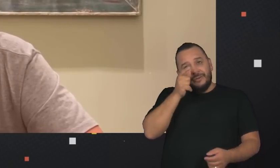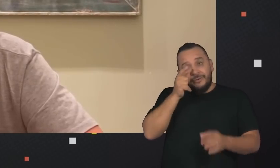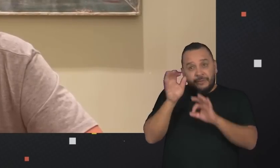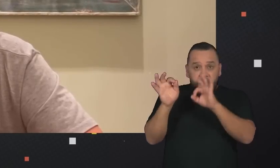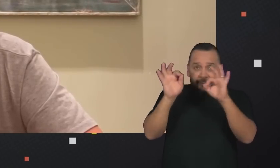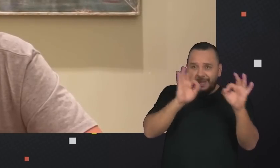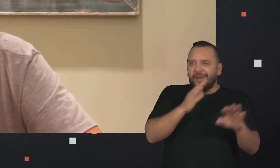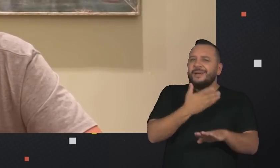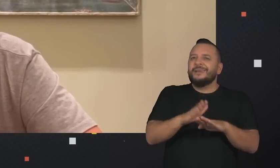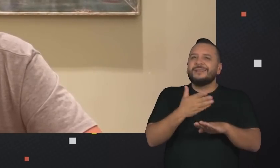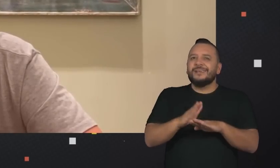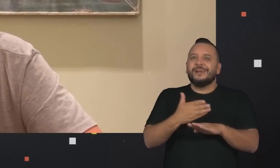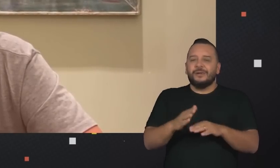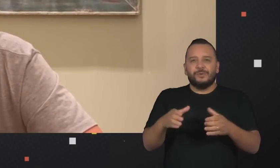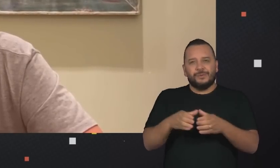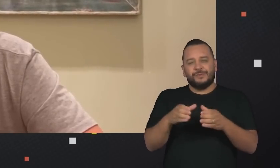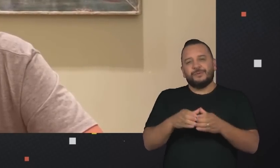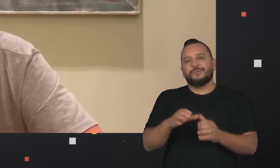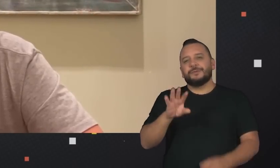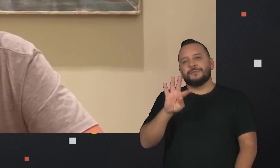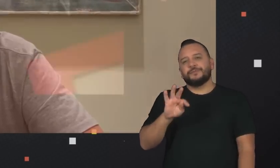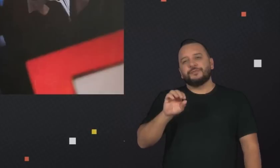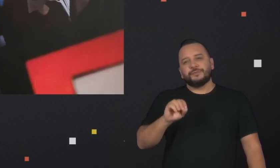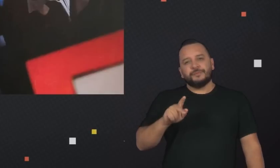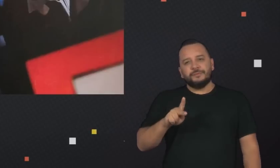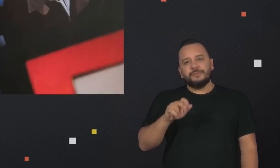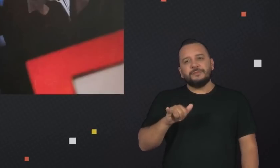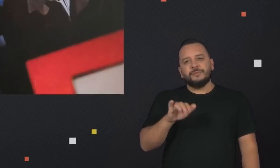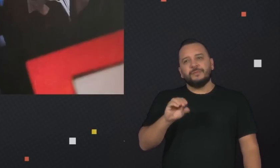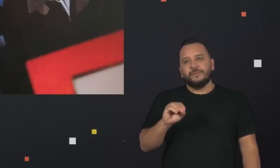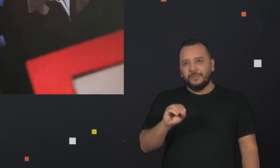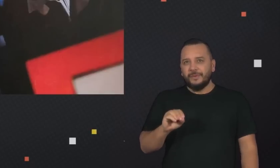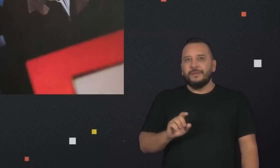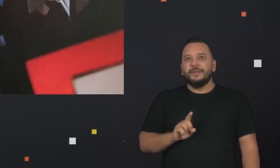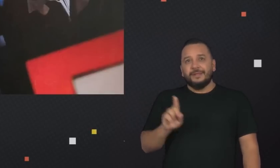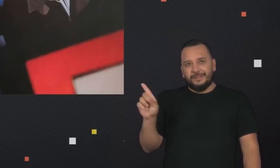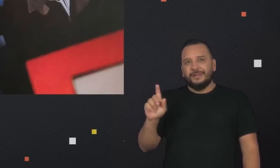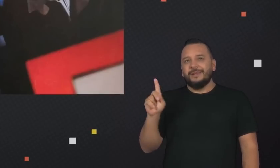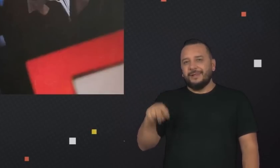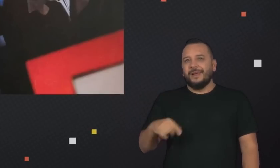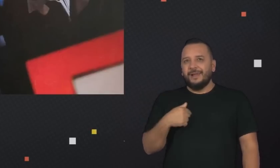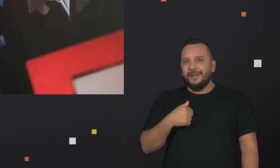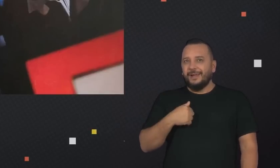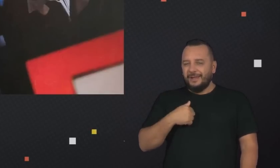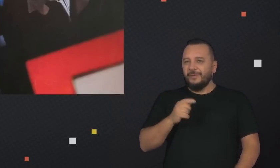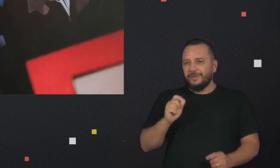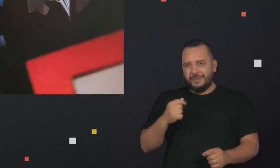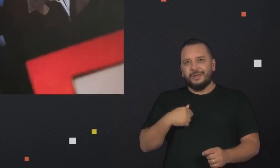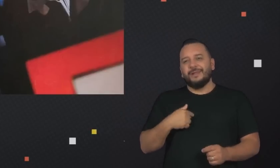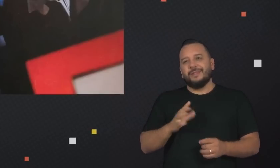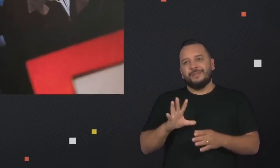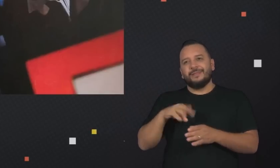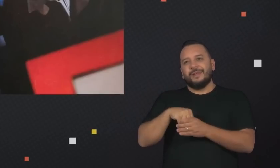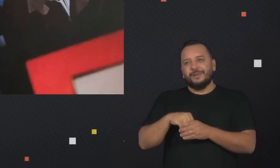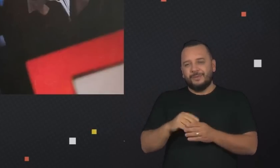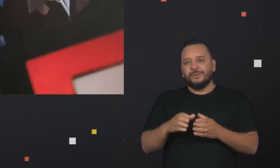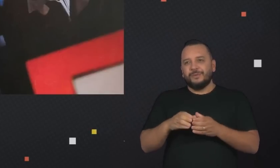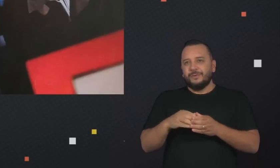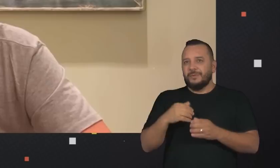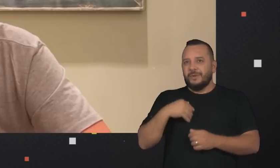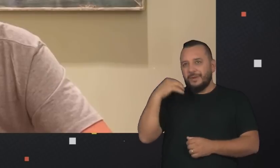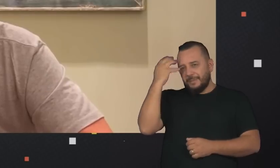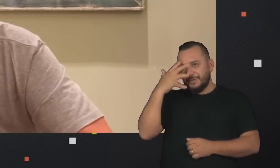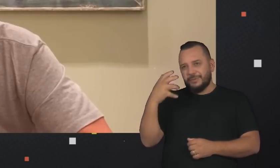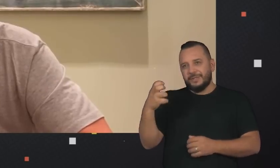um ensaio da banda Tóquio, que ele era o lead singer. Então, eu me apaixonei pela banda